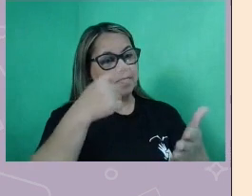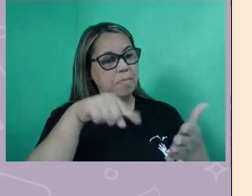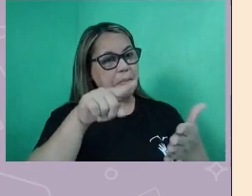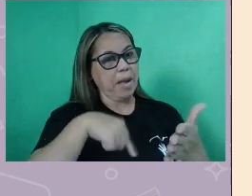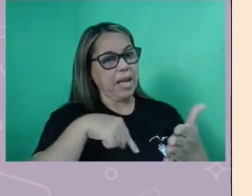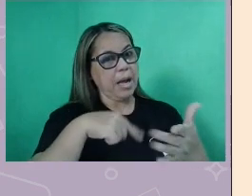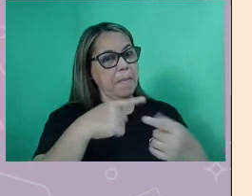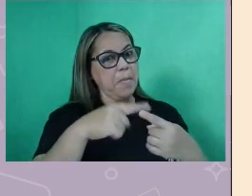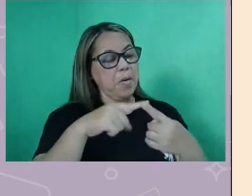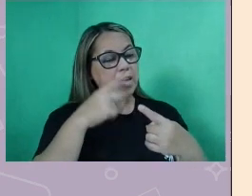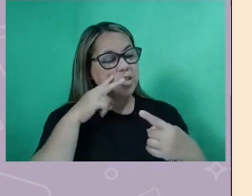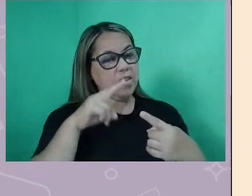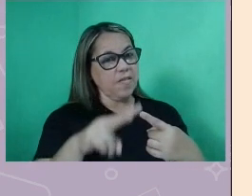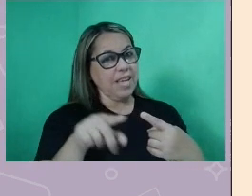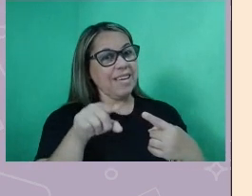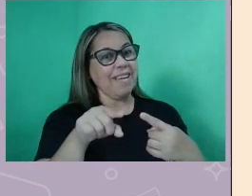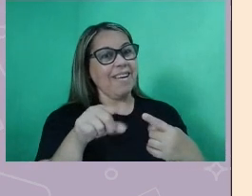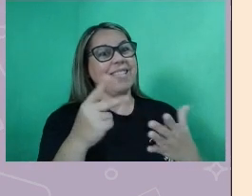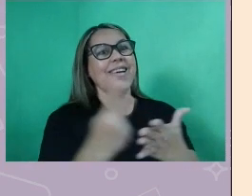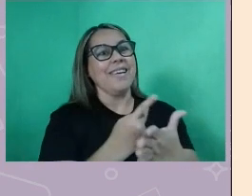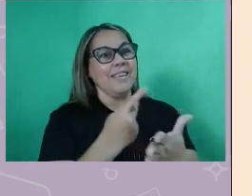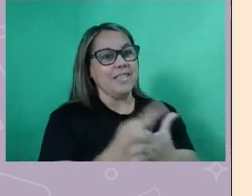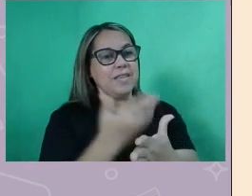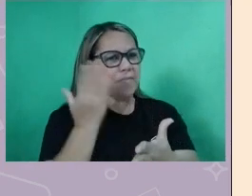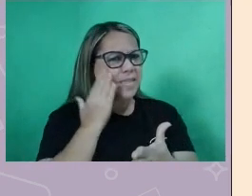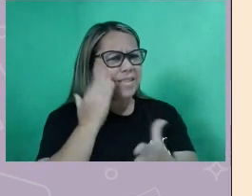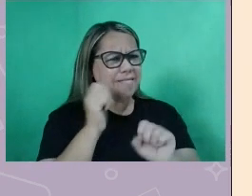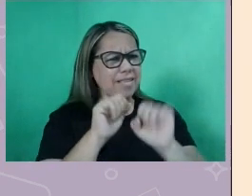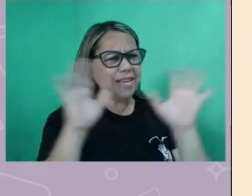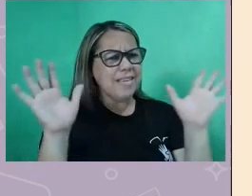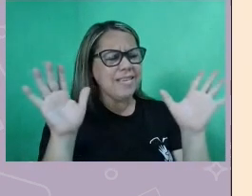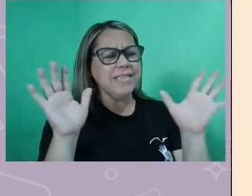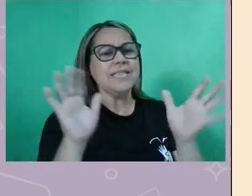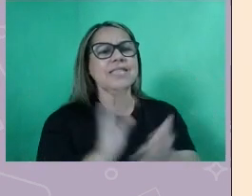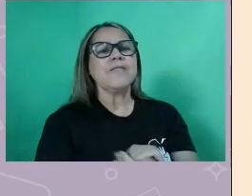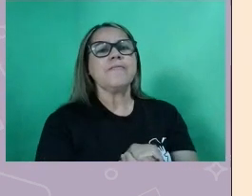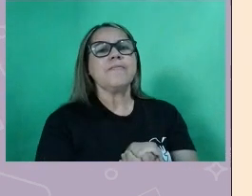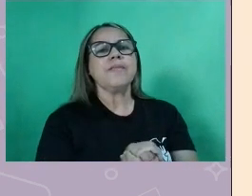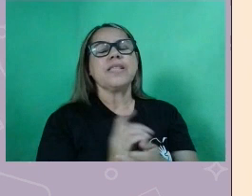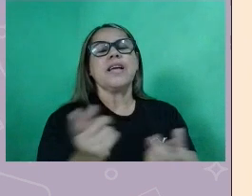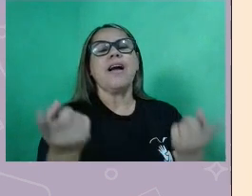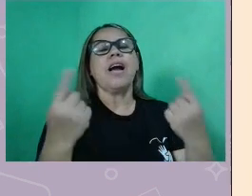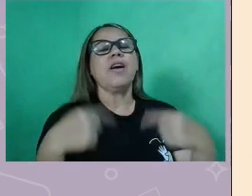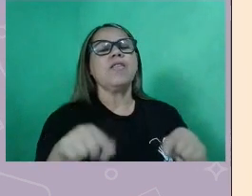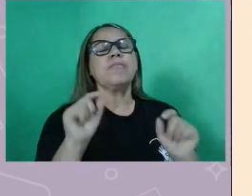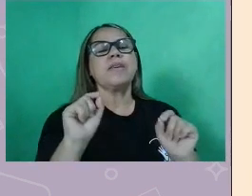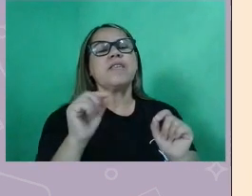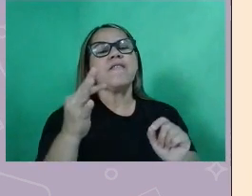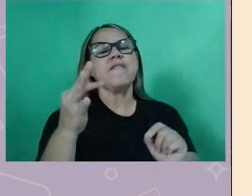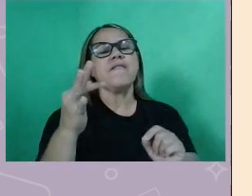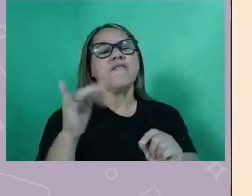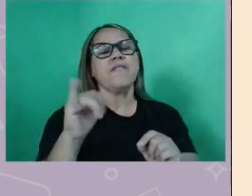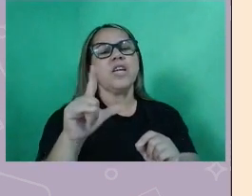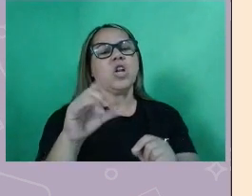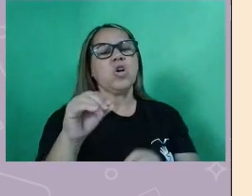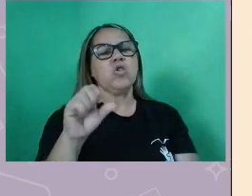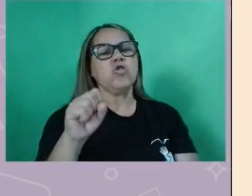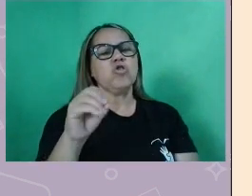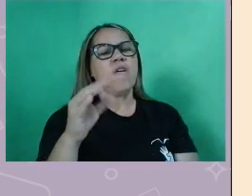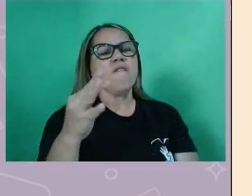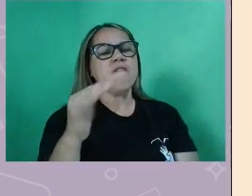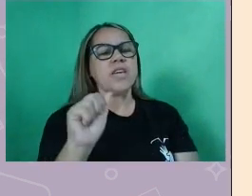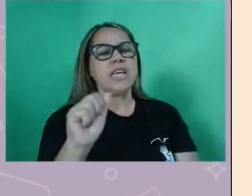é a incorreta beleza vamos agora para a filosofia que é a